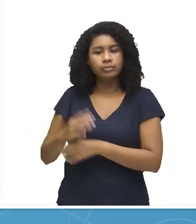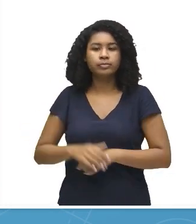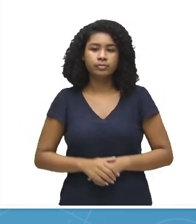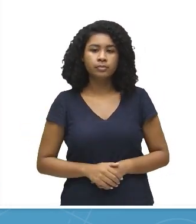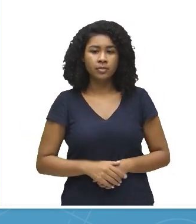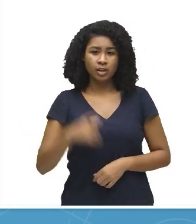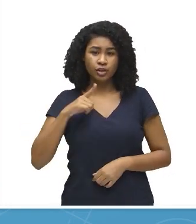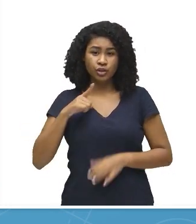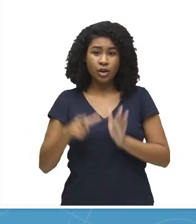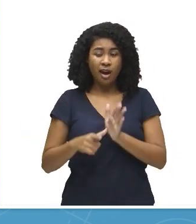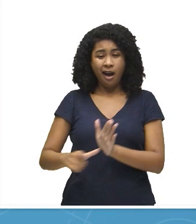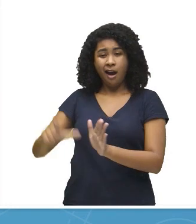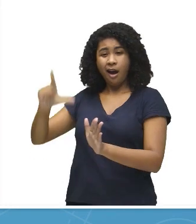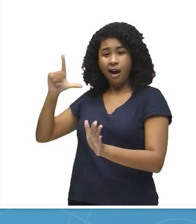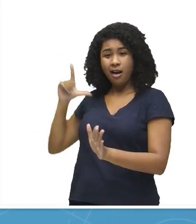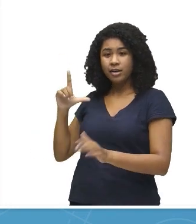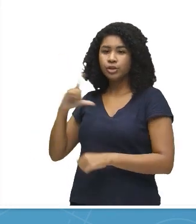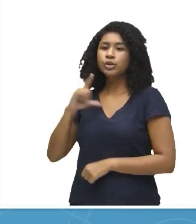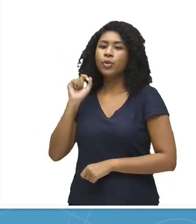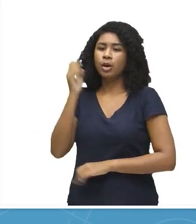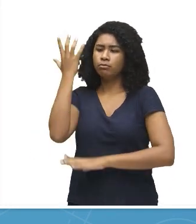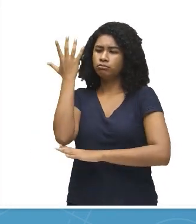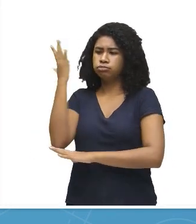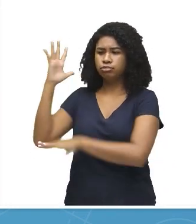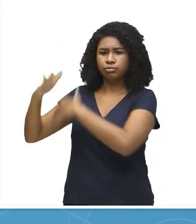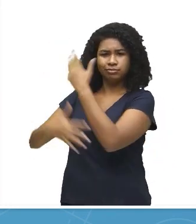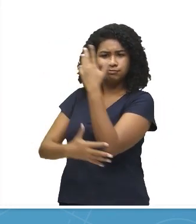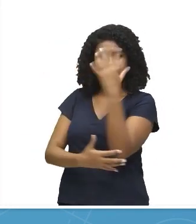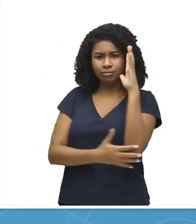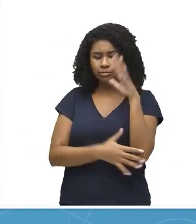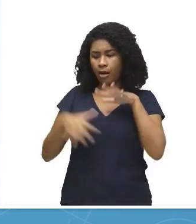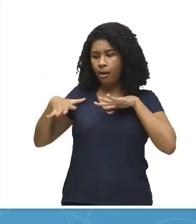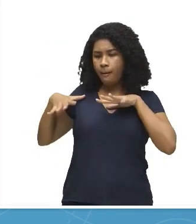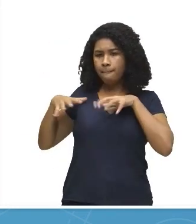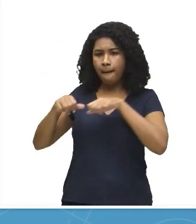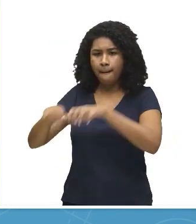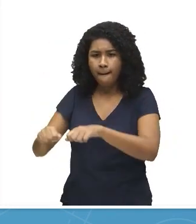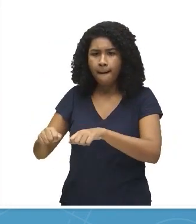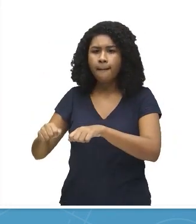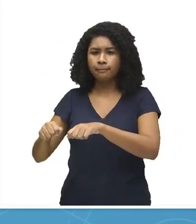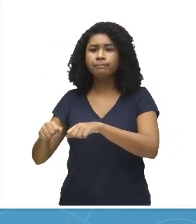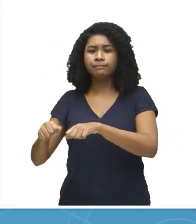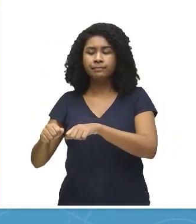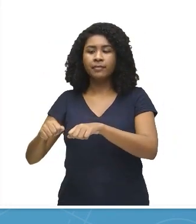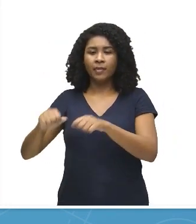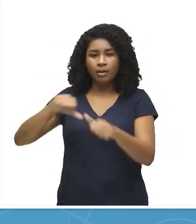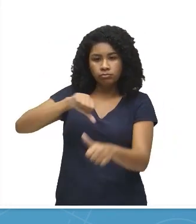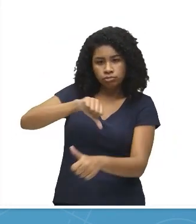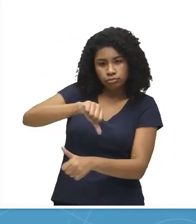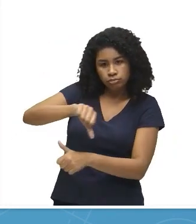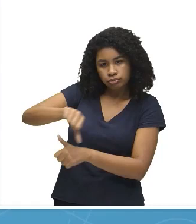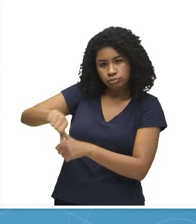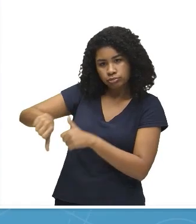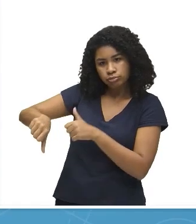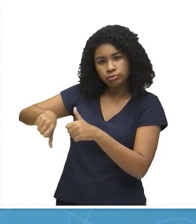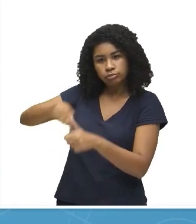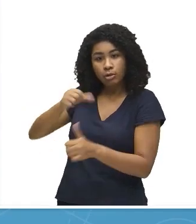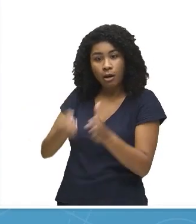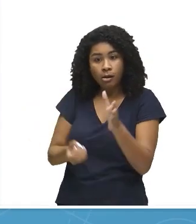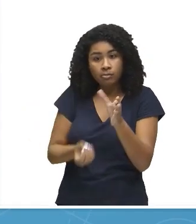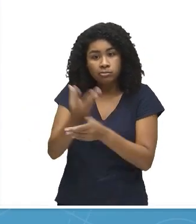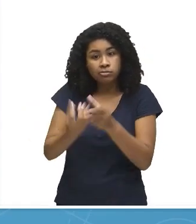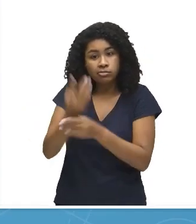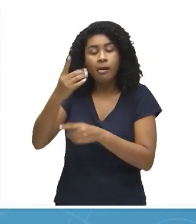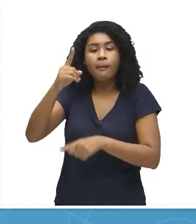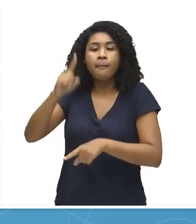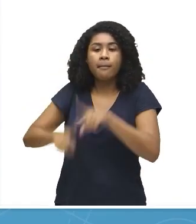matéria-prima, passou ali pela indústria de transformação, pela indústria de consumo, até chegar